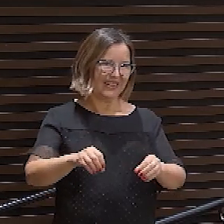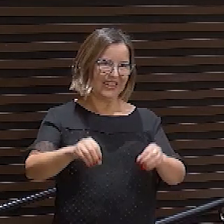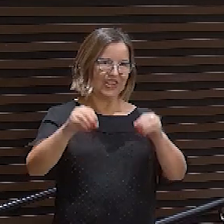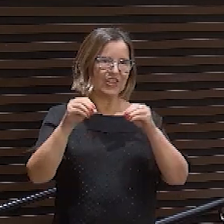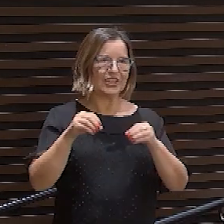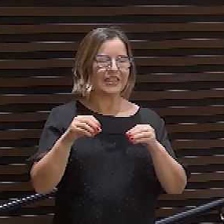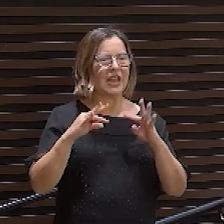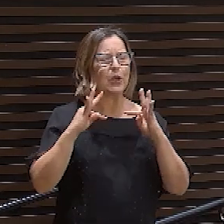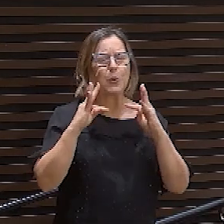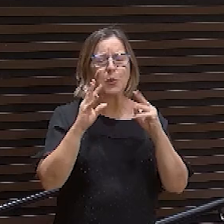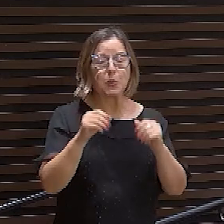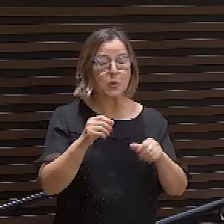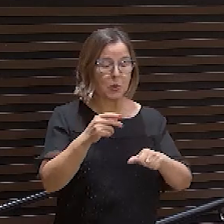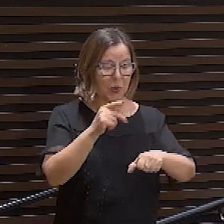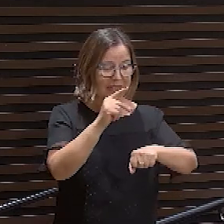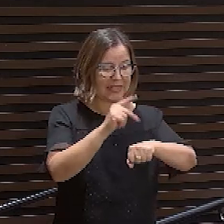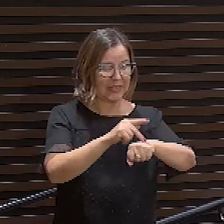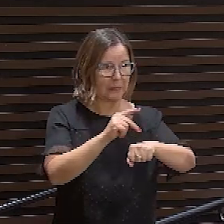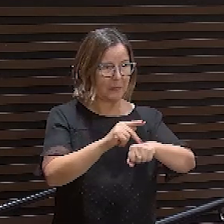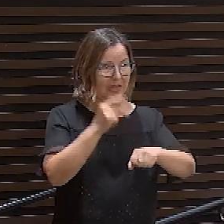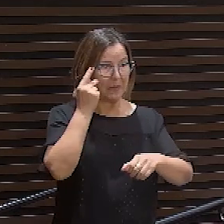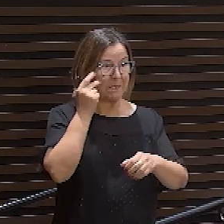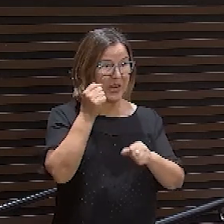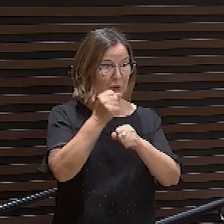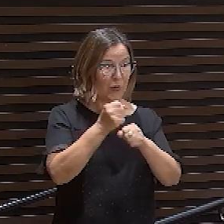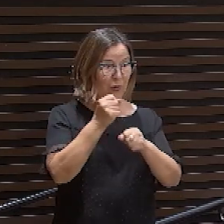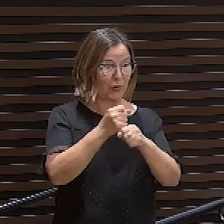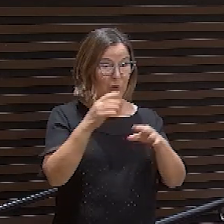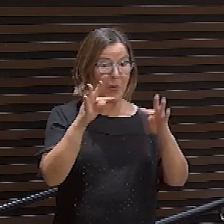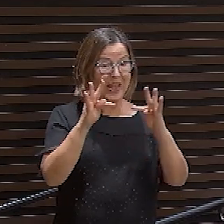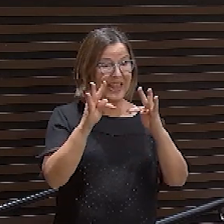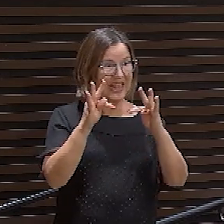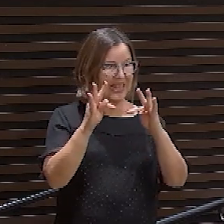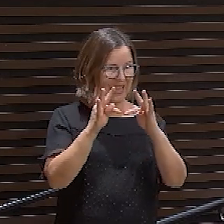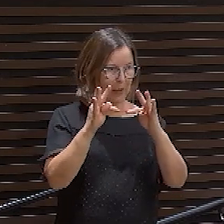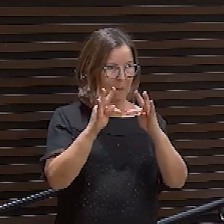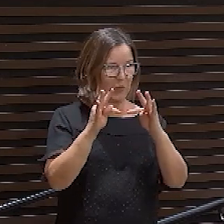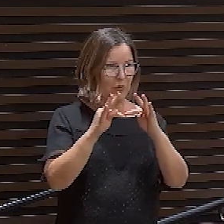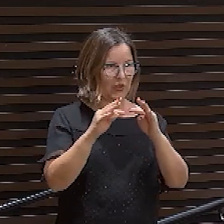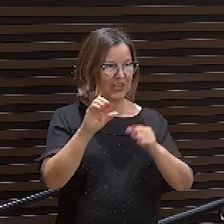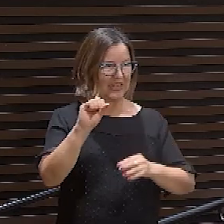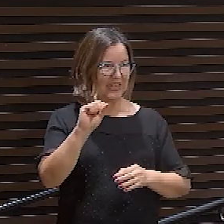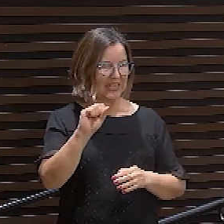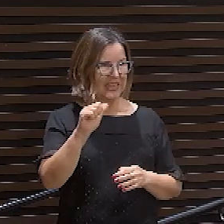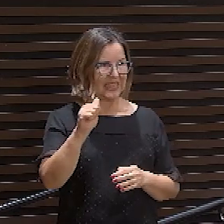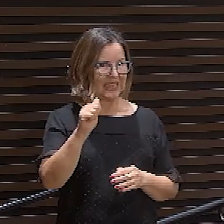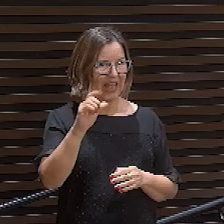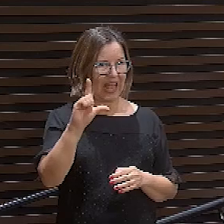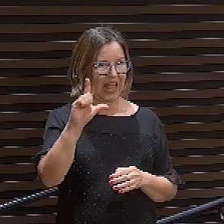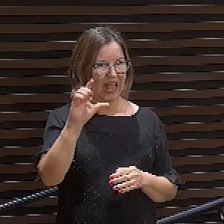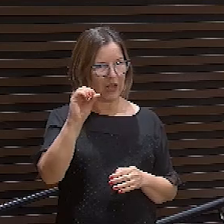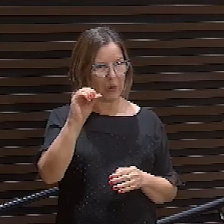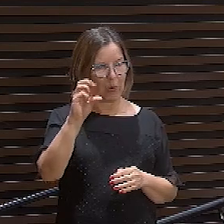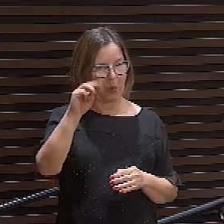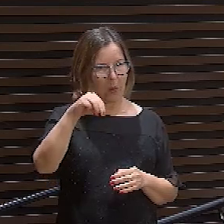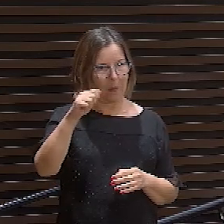aquelas pedras de mármore. E é de Cristo que são tiradas todas as pedras vivas para a